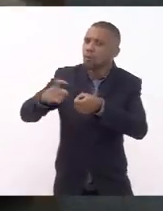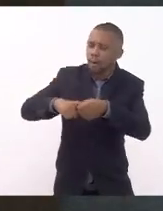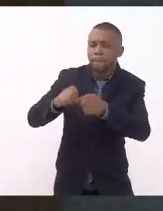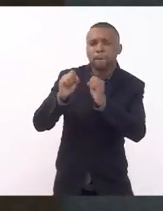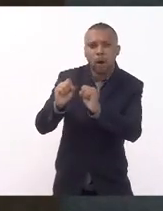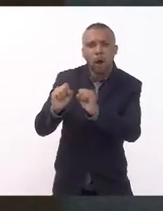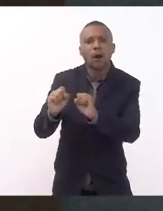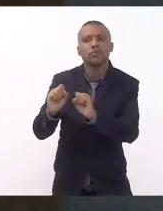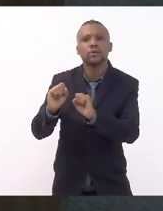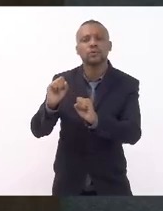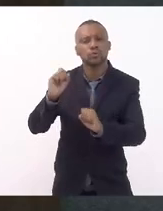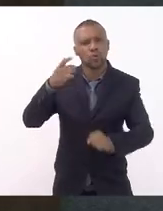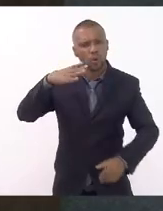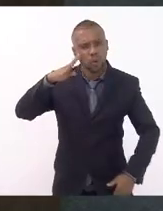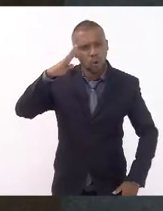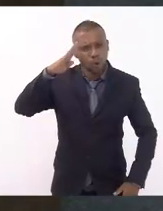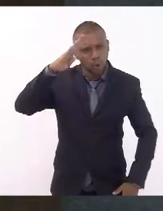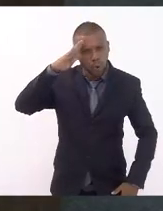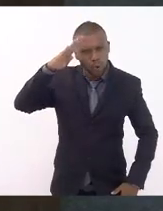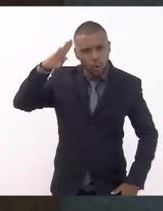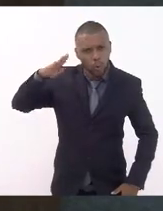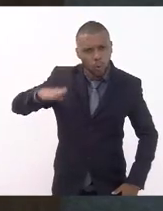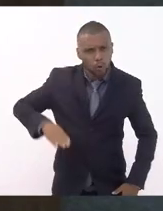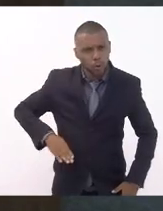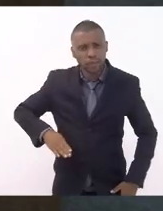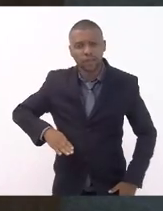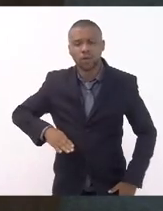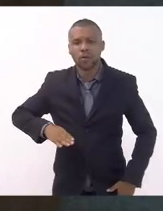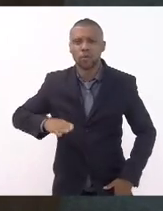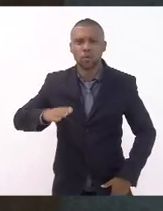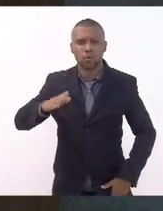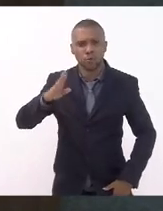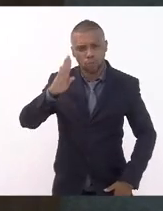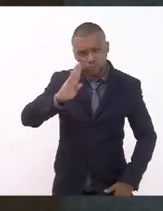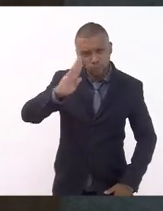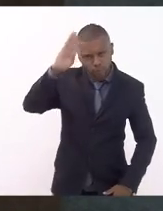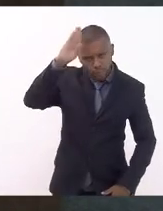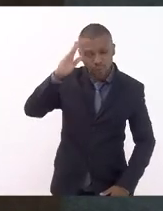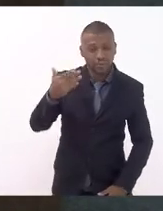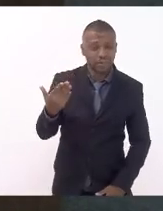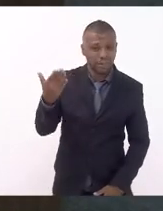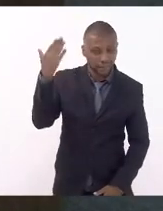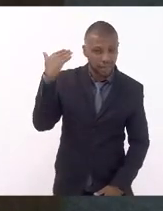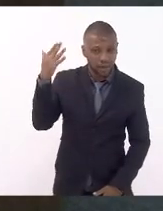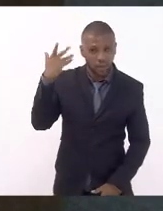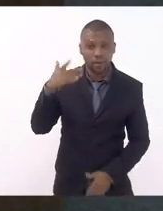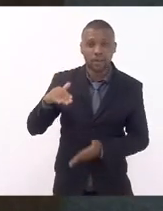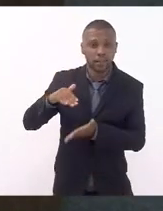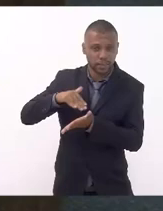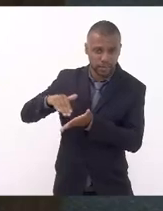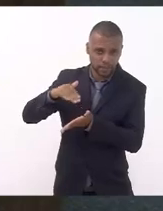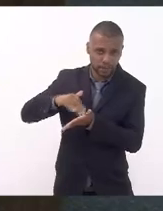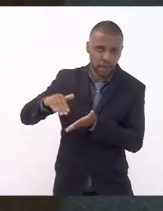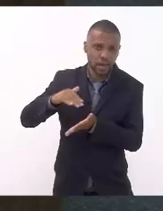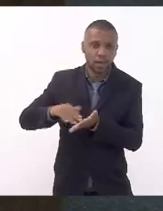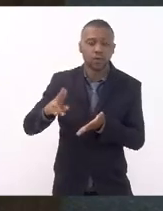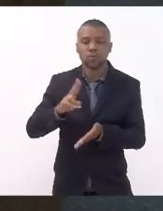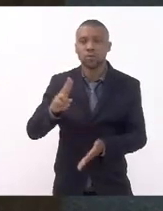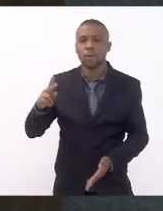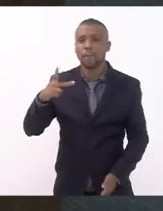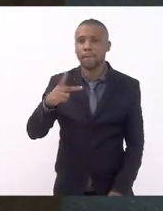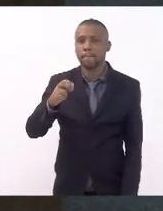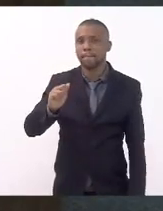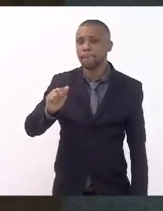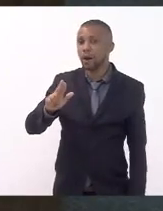do coronel do Corpo de Bombeiro à época que era secretário, Paulo dos